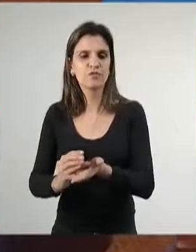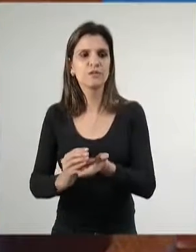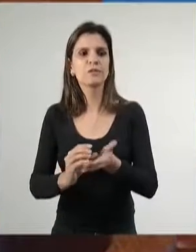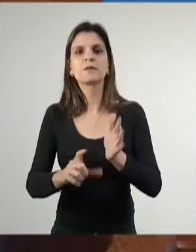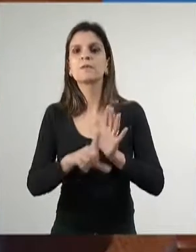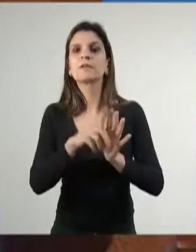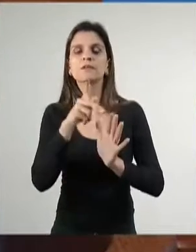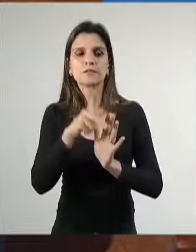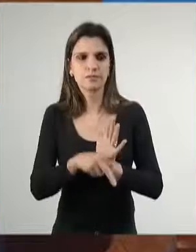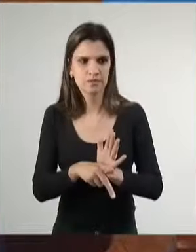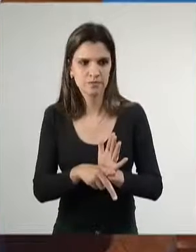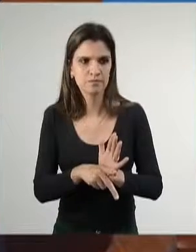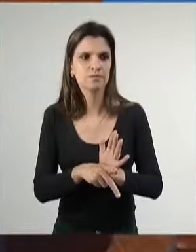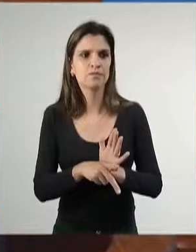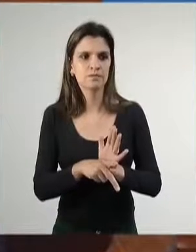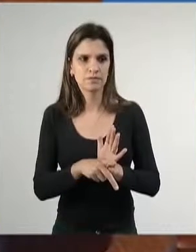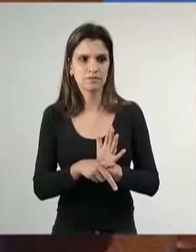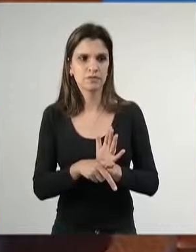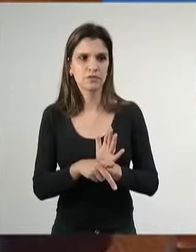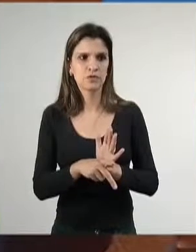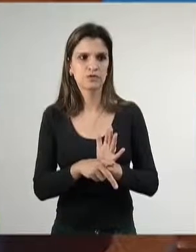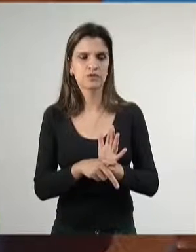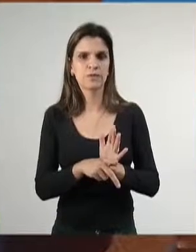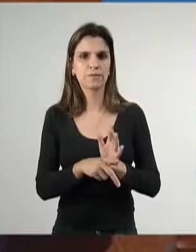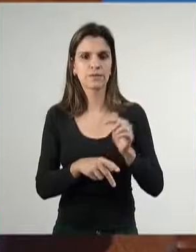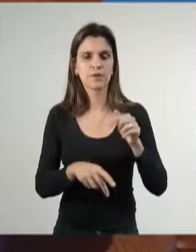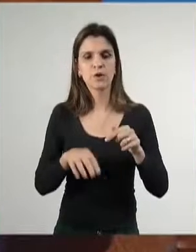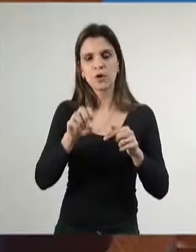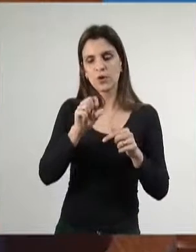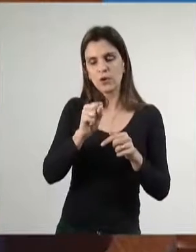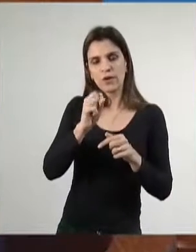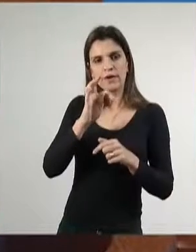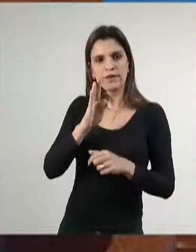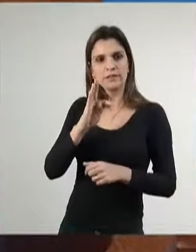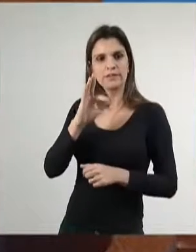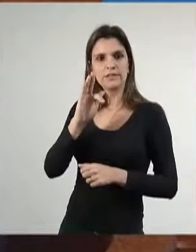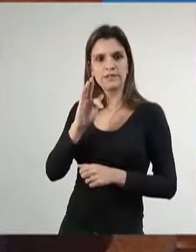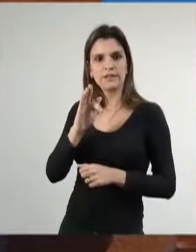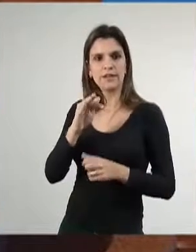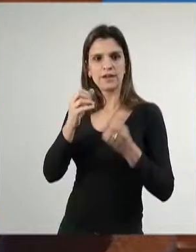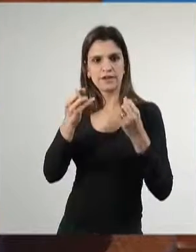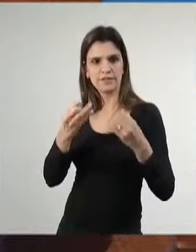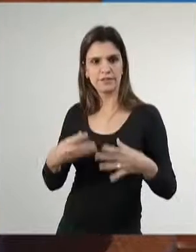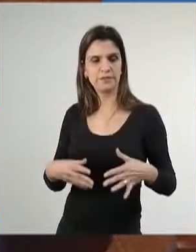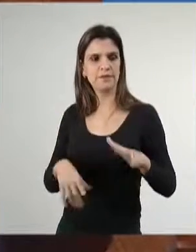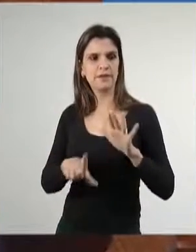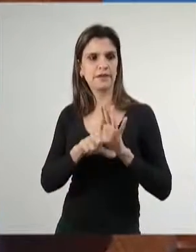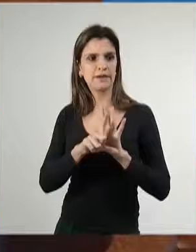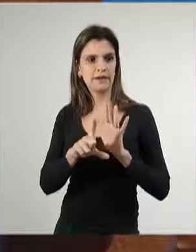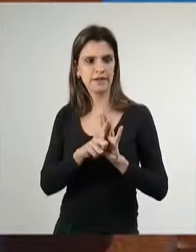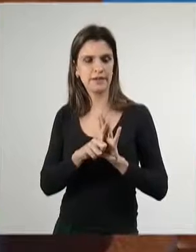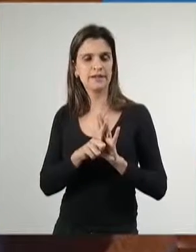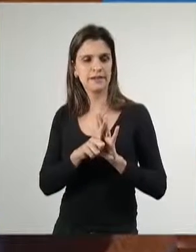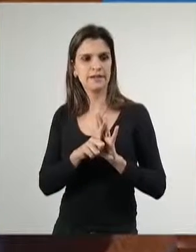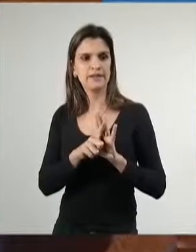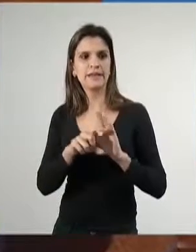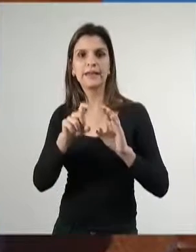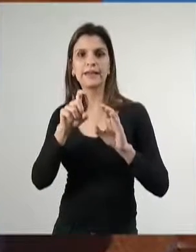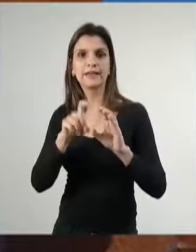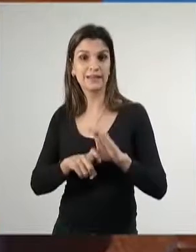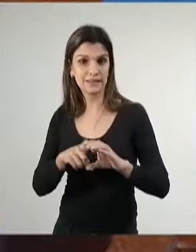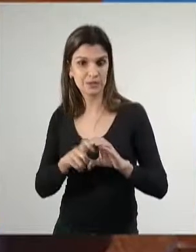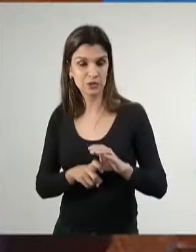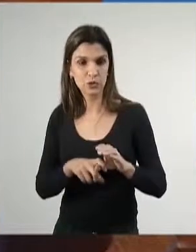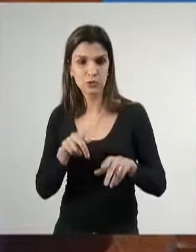maio de 2000, já decidiu o STF, o Supremo Tribunal Federal, que a lei prevê impacto nas contas públicas sem